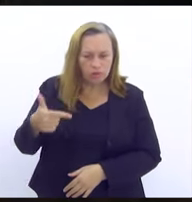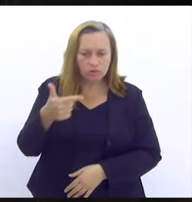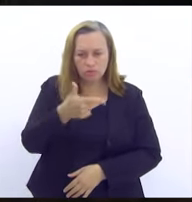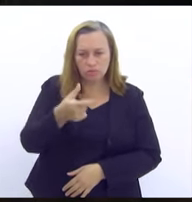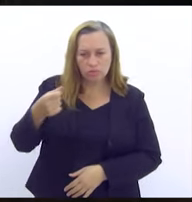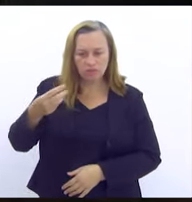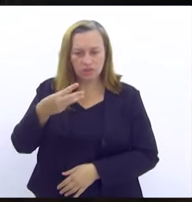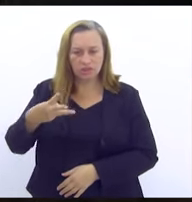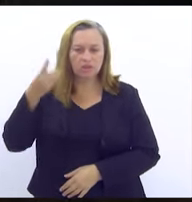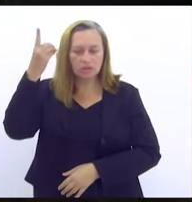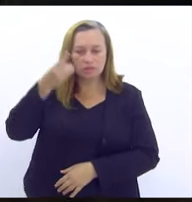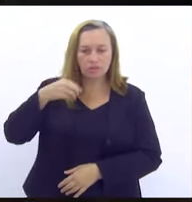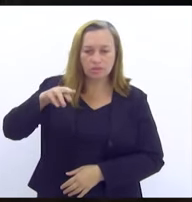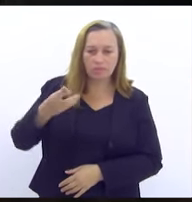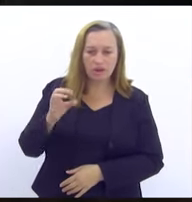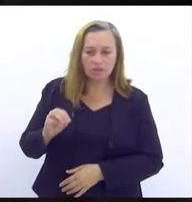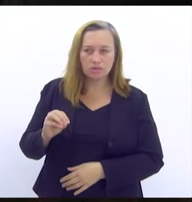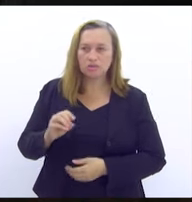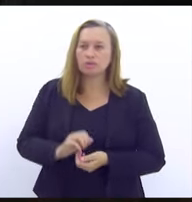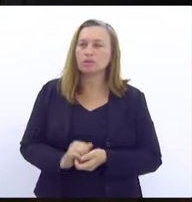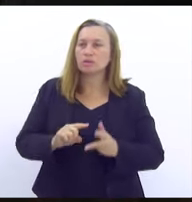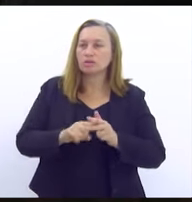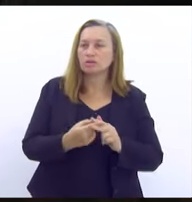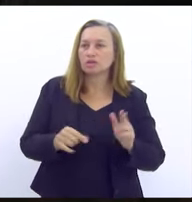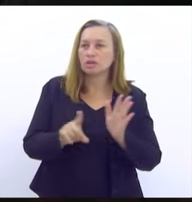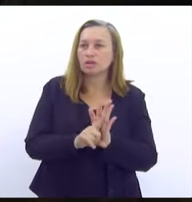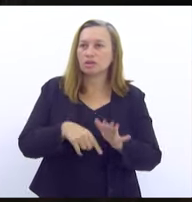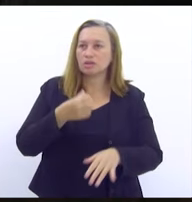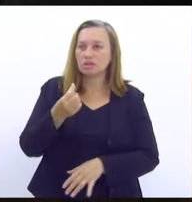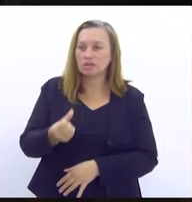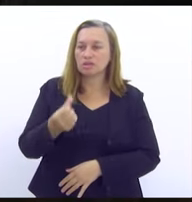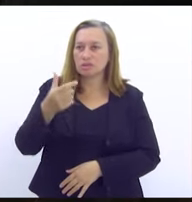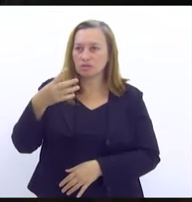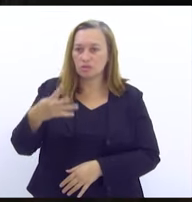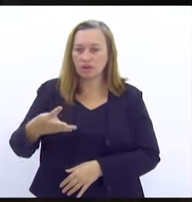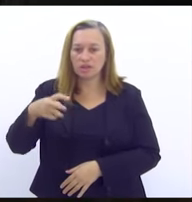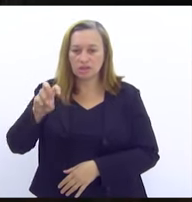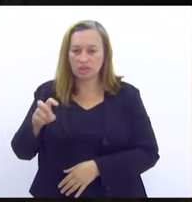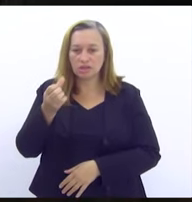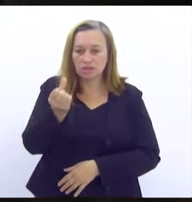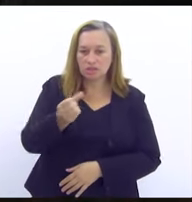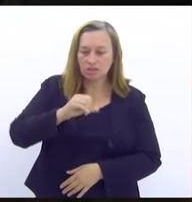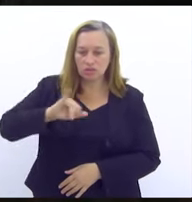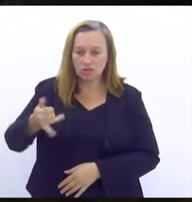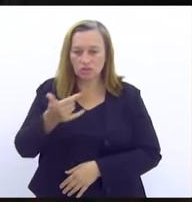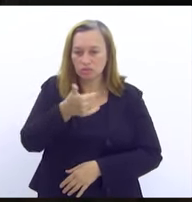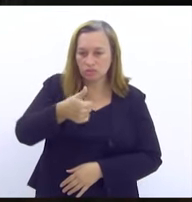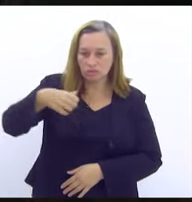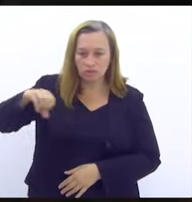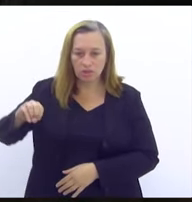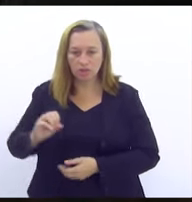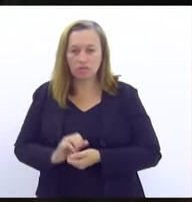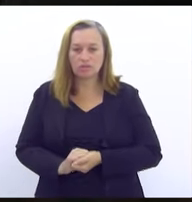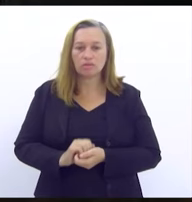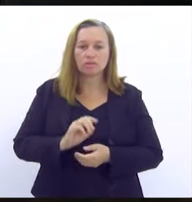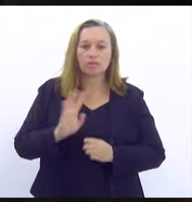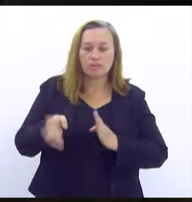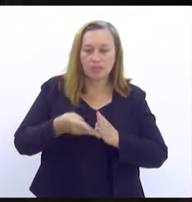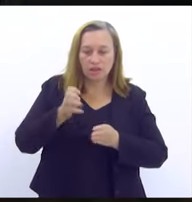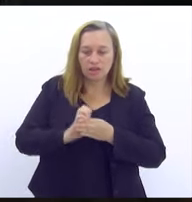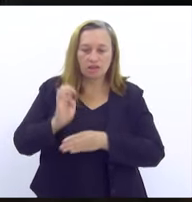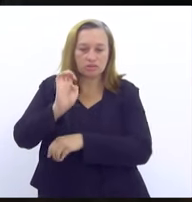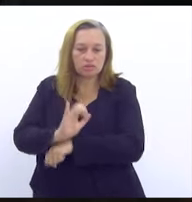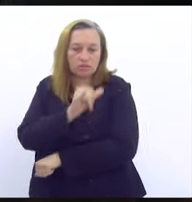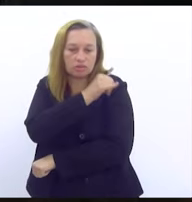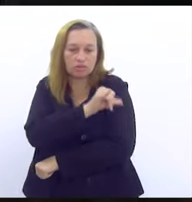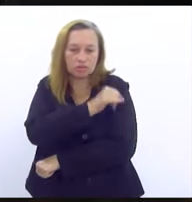de autoria do deputado Márcio Canella, que altera a lei 5.645, de 6 de janeiro de 2010, para instituir no calendário oficial